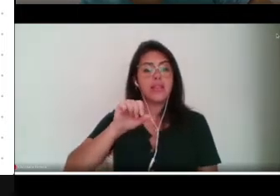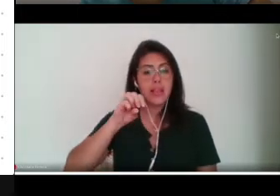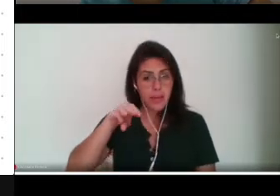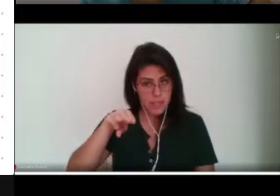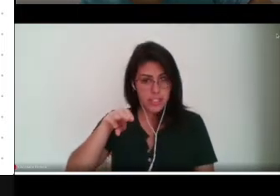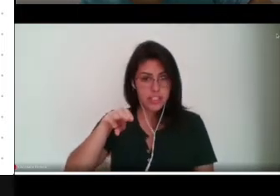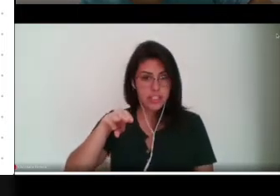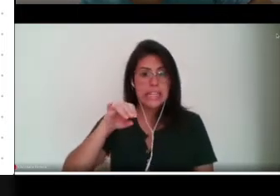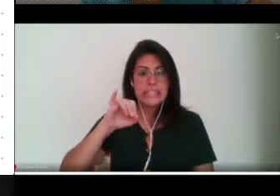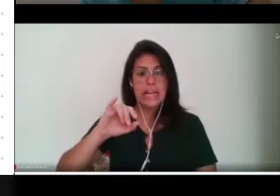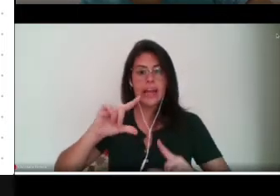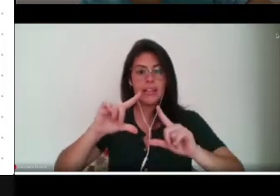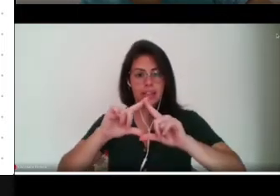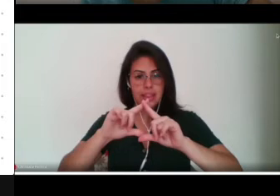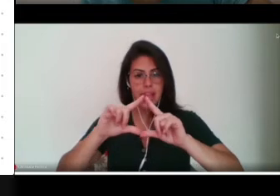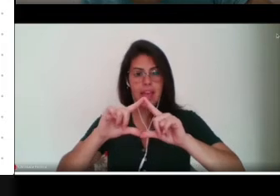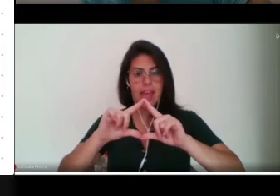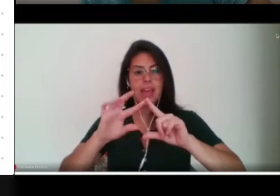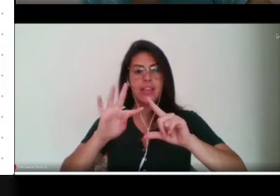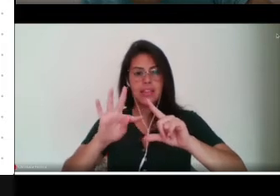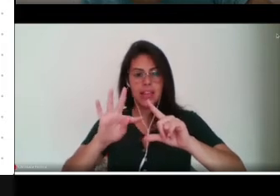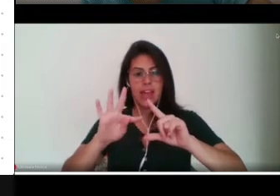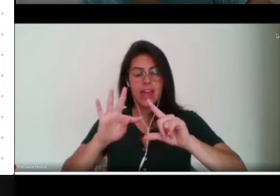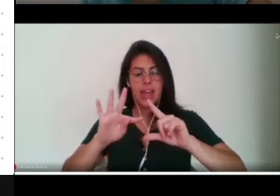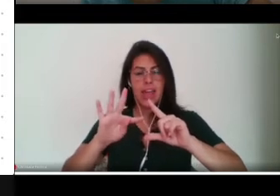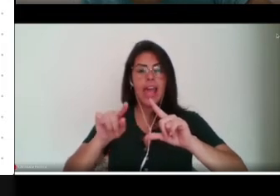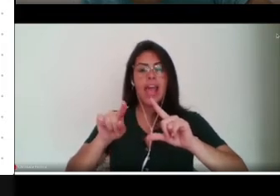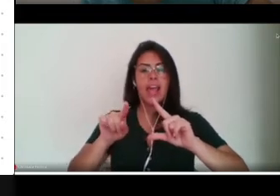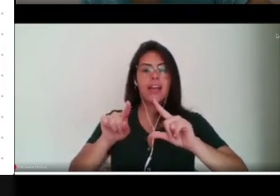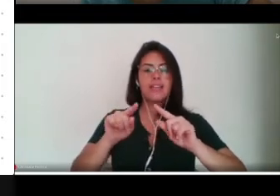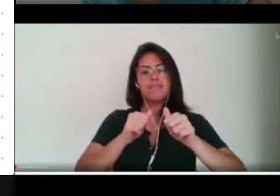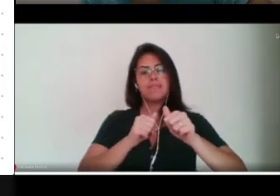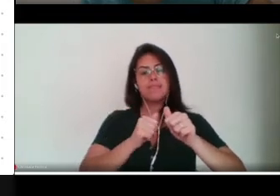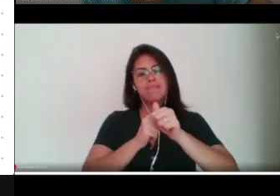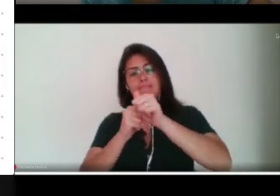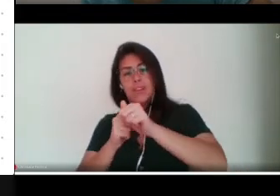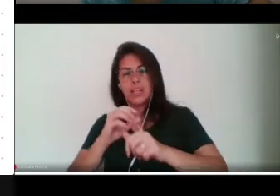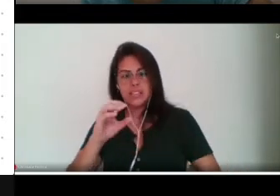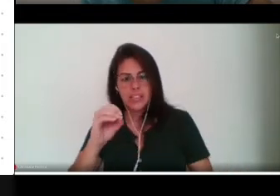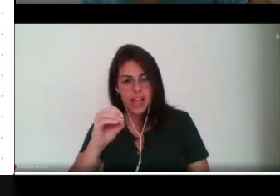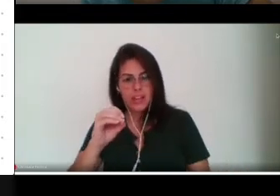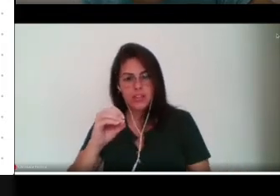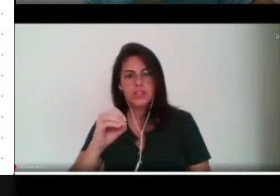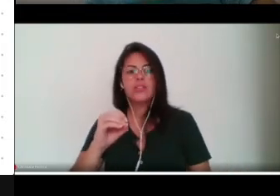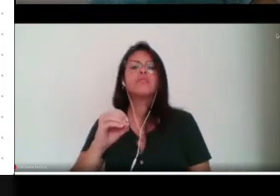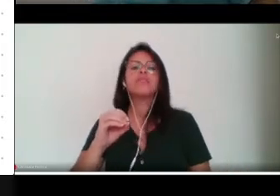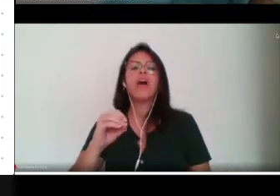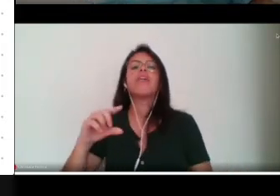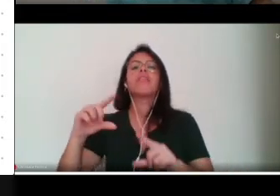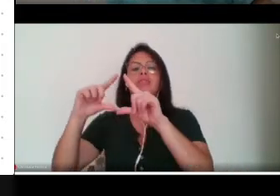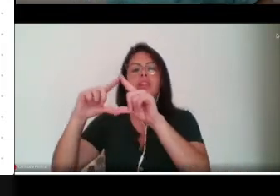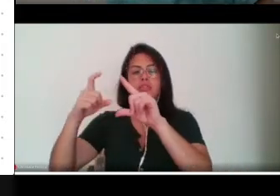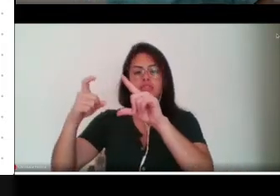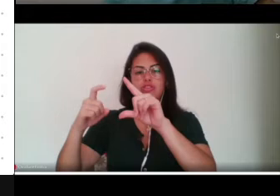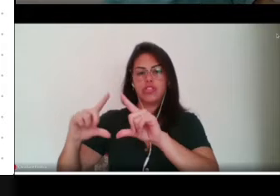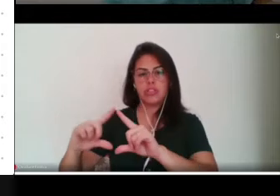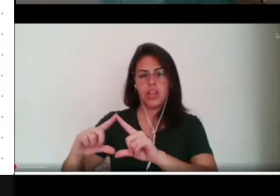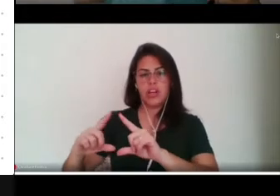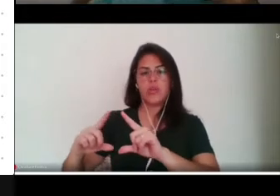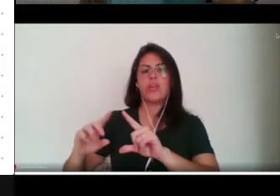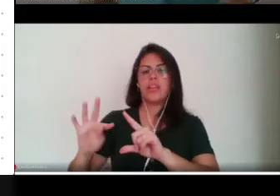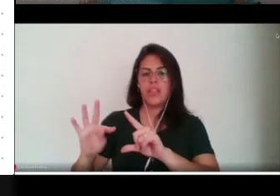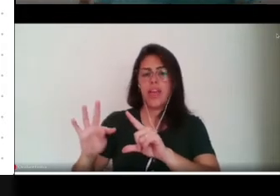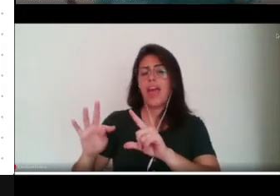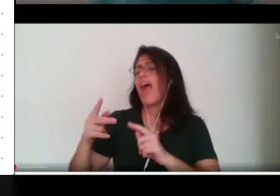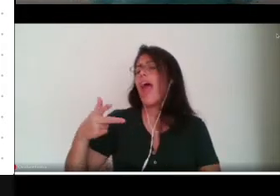ΔT, eu tenho que isso aqui é o quê? É a derivada de x no tempo.